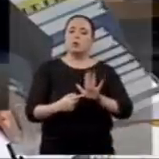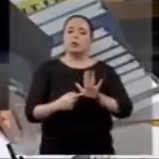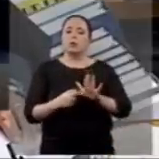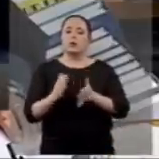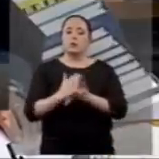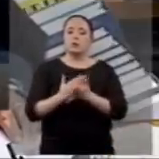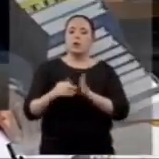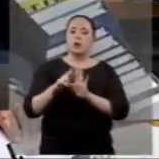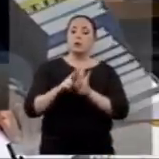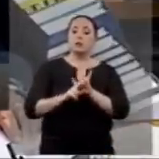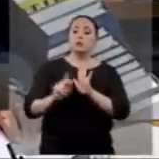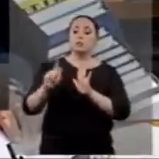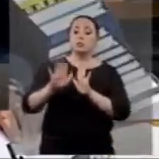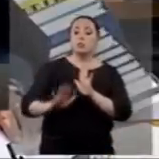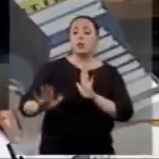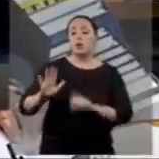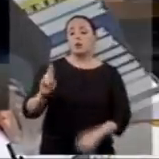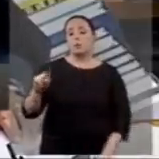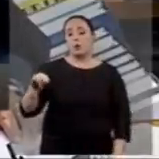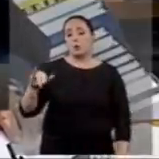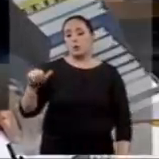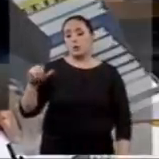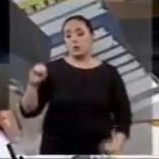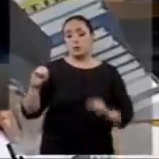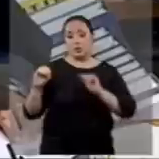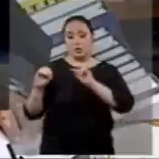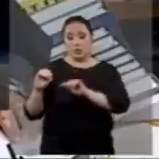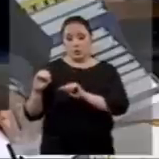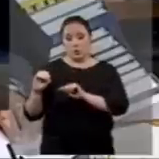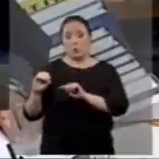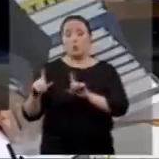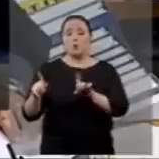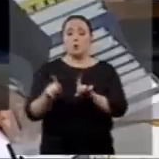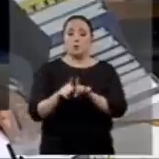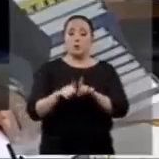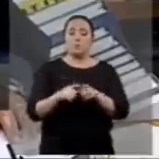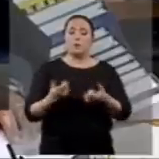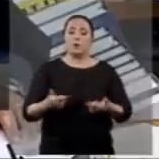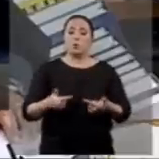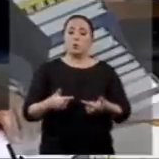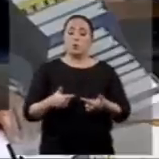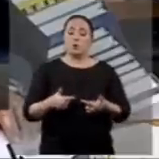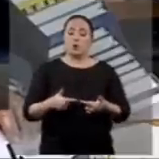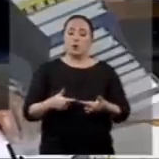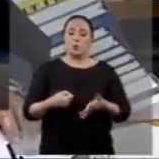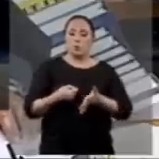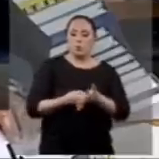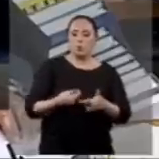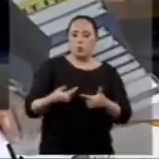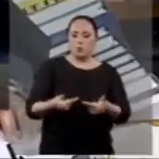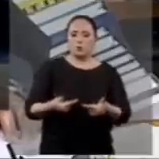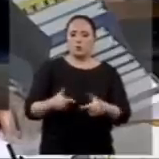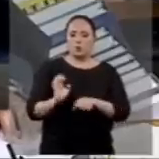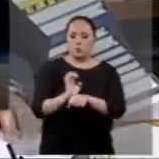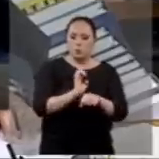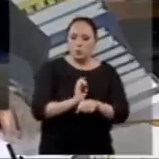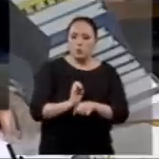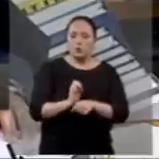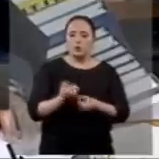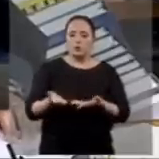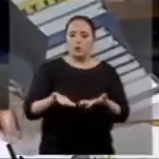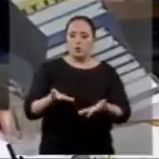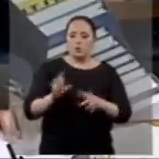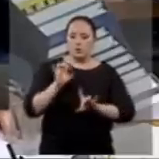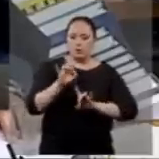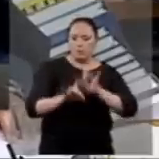de normas gerais pela União e a atuação dos Estados no atendimento a peculiaridades